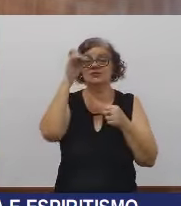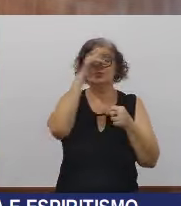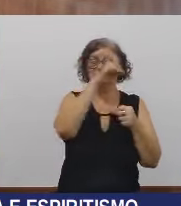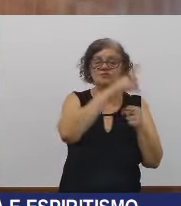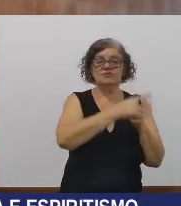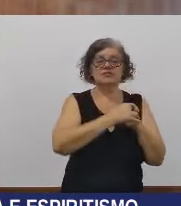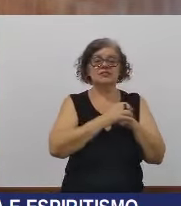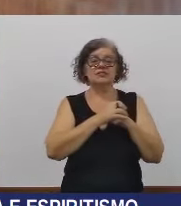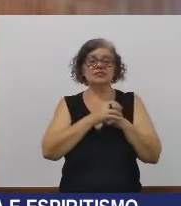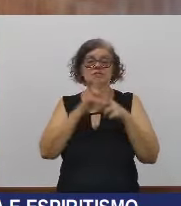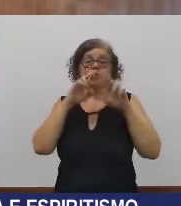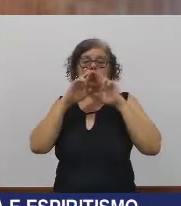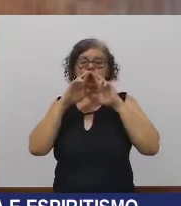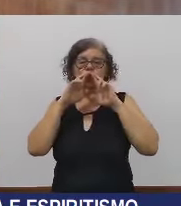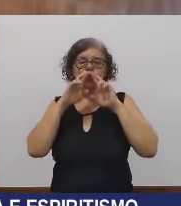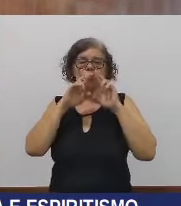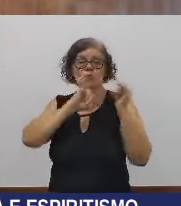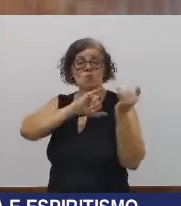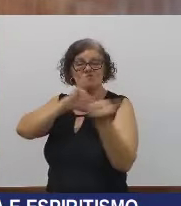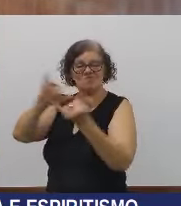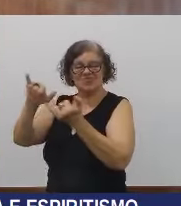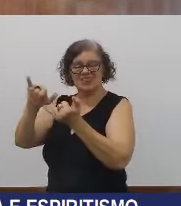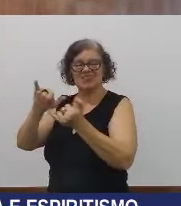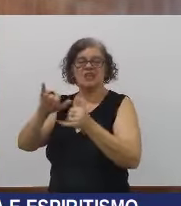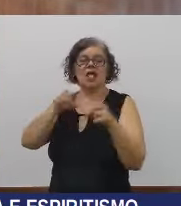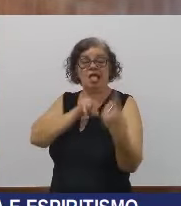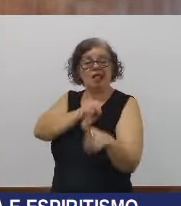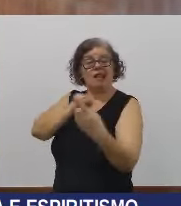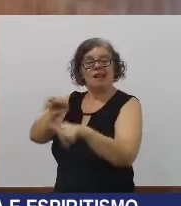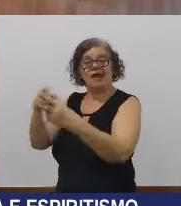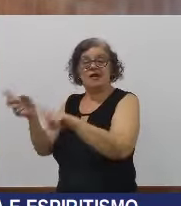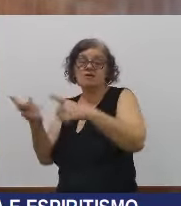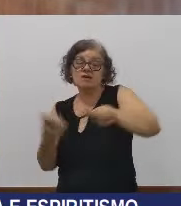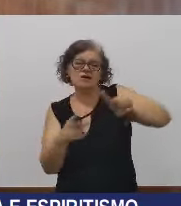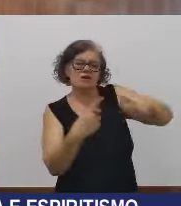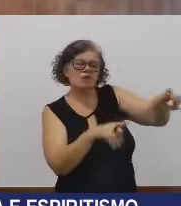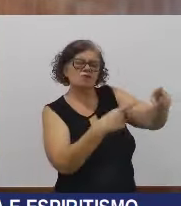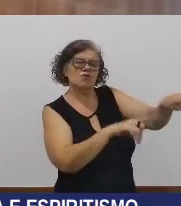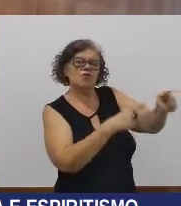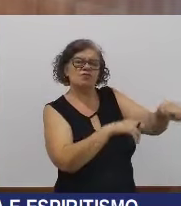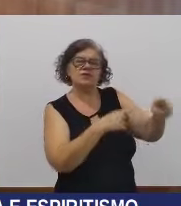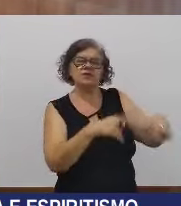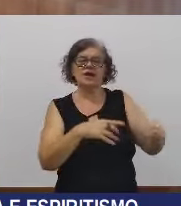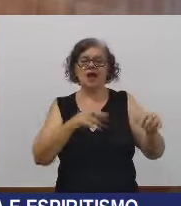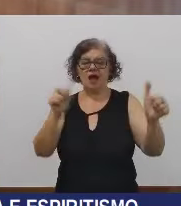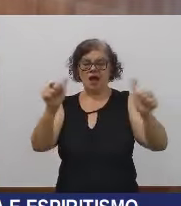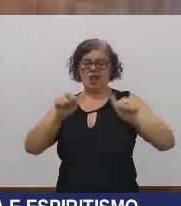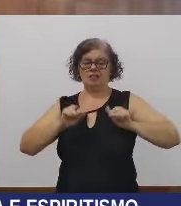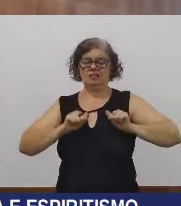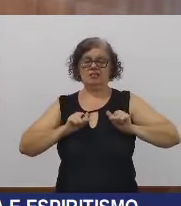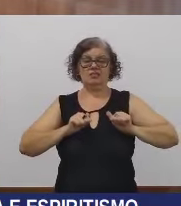difícil segurar uma palavra quando a gente ofende, e a gente ofende tentando defender pontos de vistas